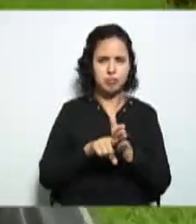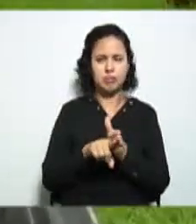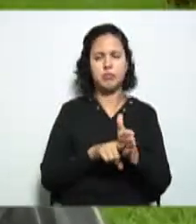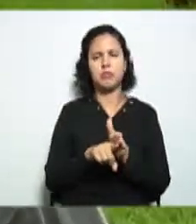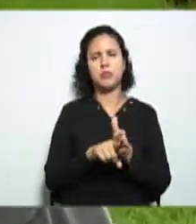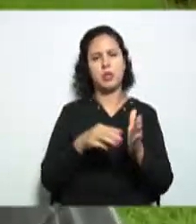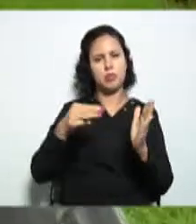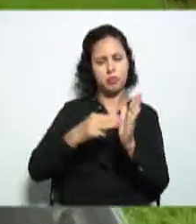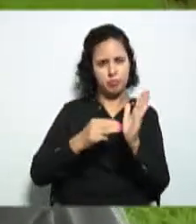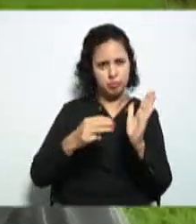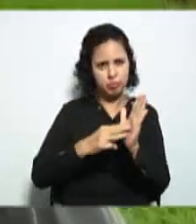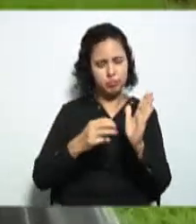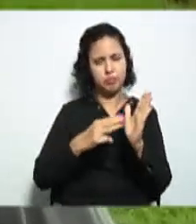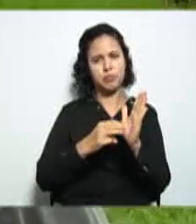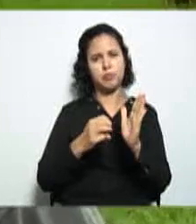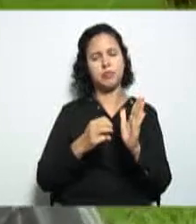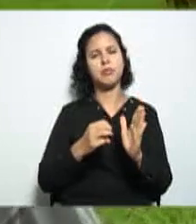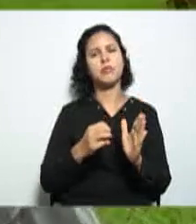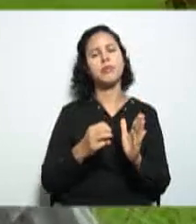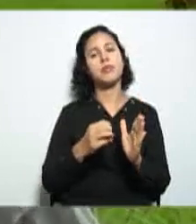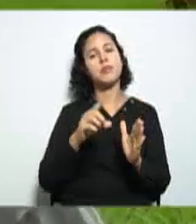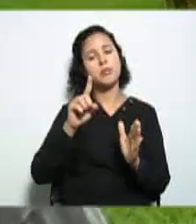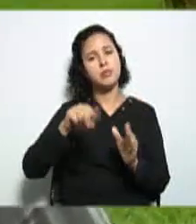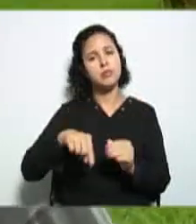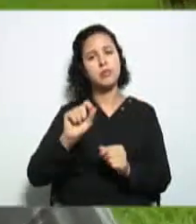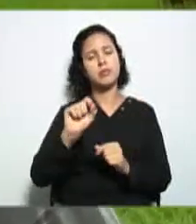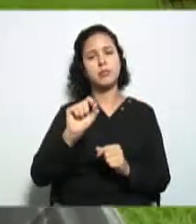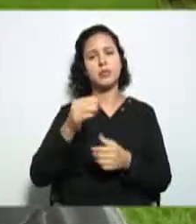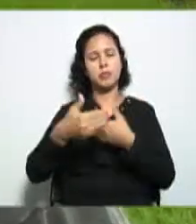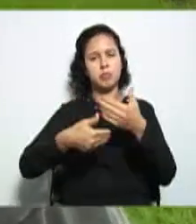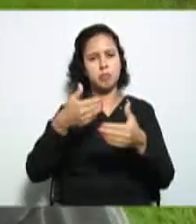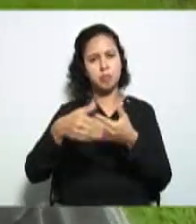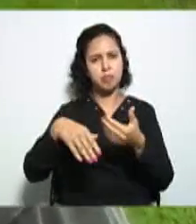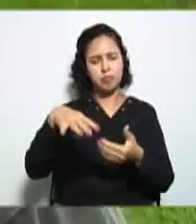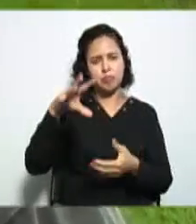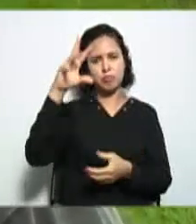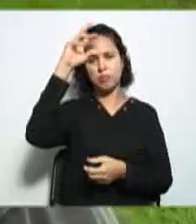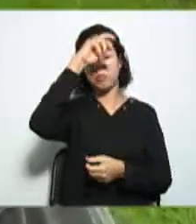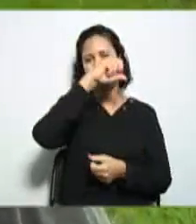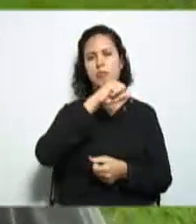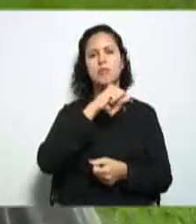com metodologias, e isso se obtém